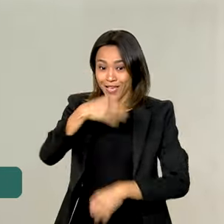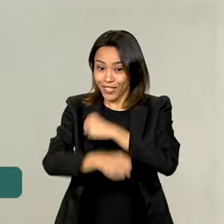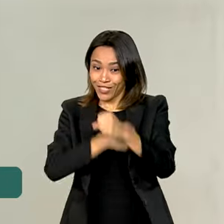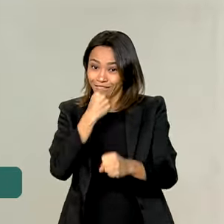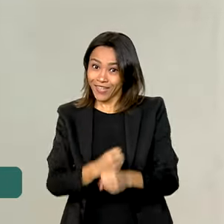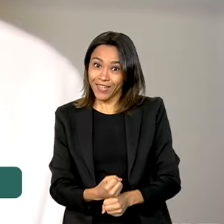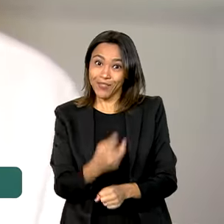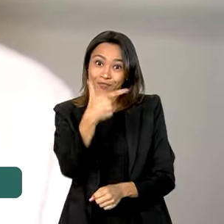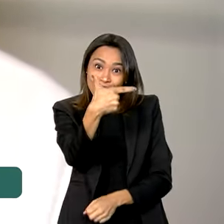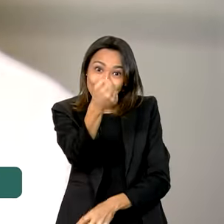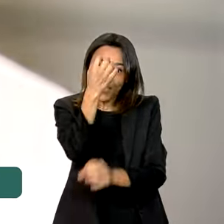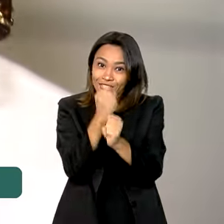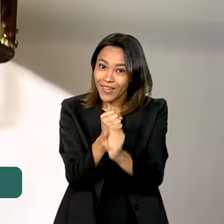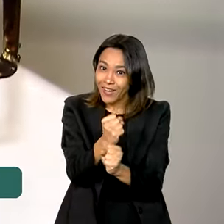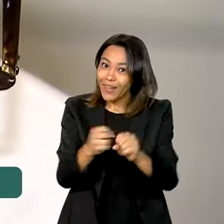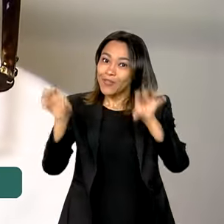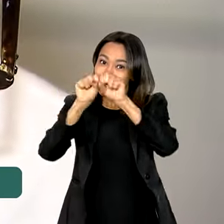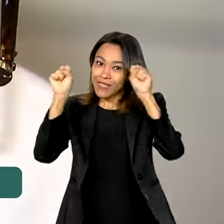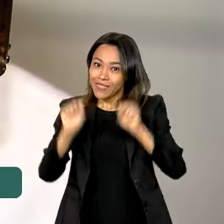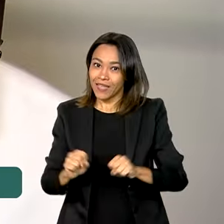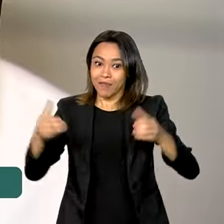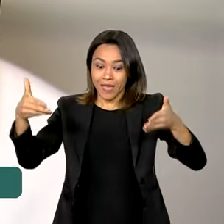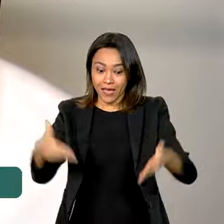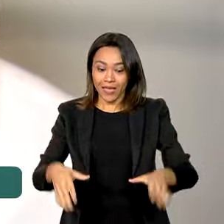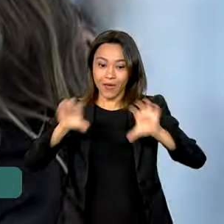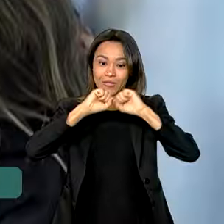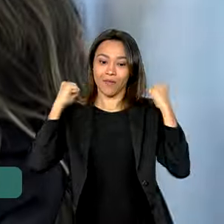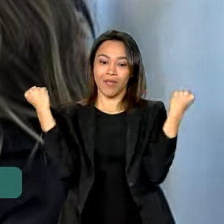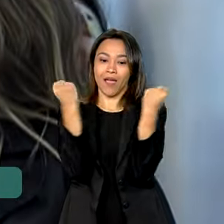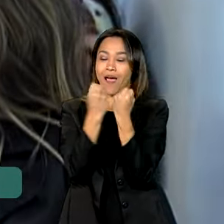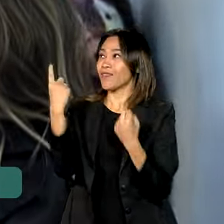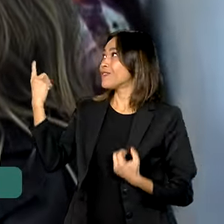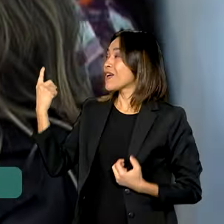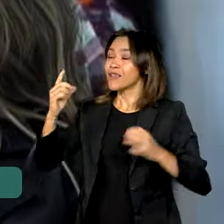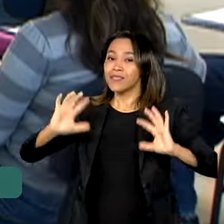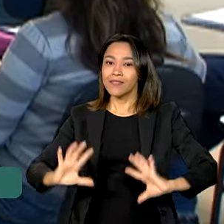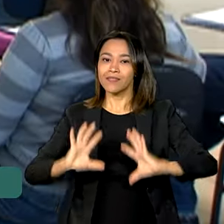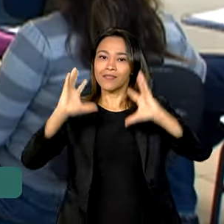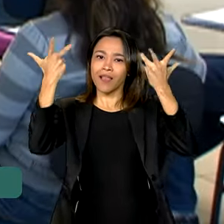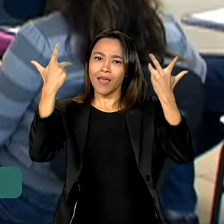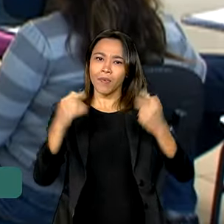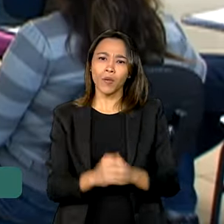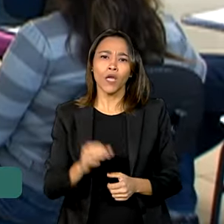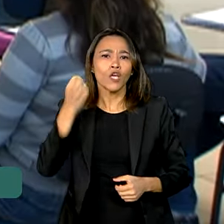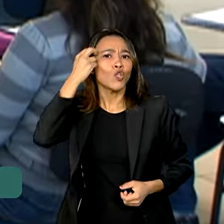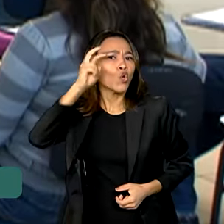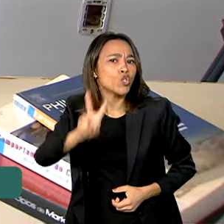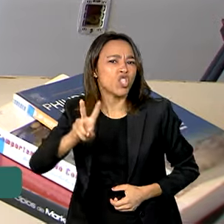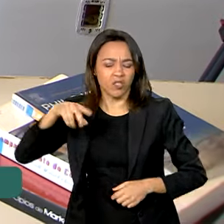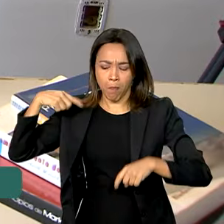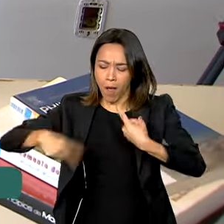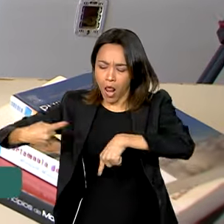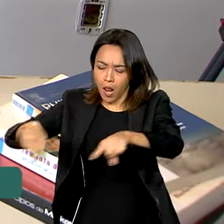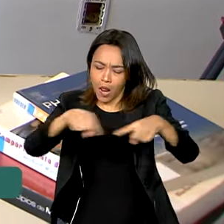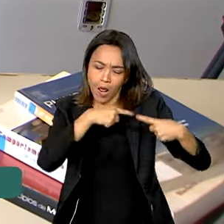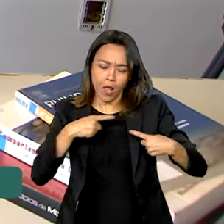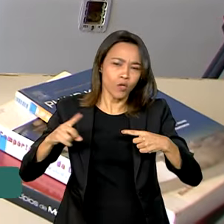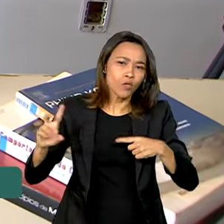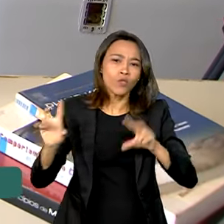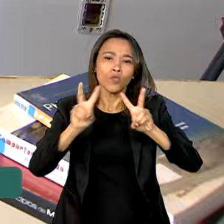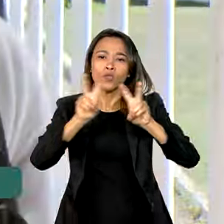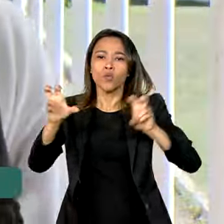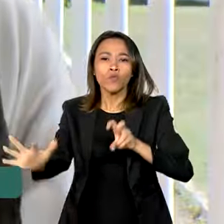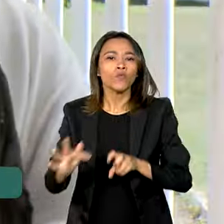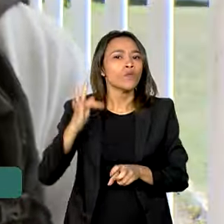duas décadas e um seminário aqui em Brasília celebra o Marco com dois dias de debates sobre o futuro da